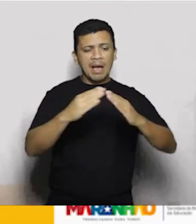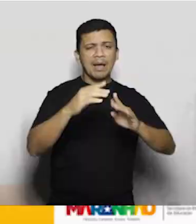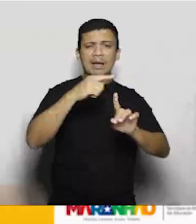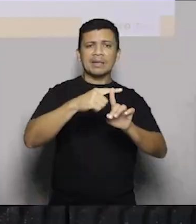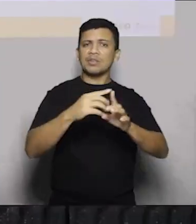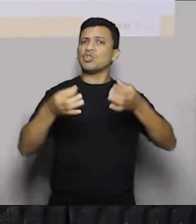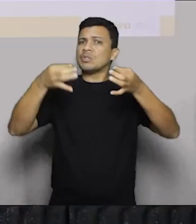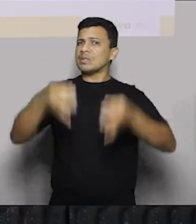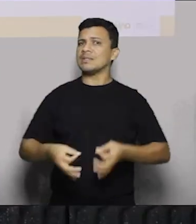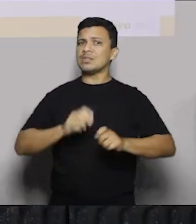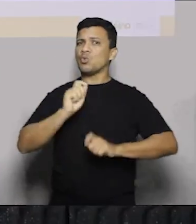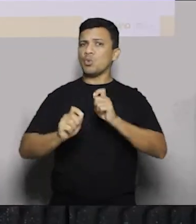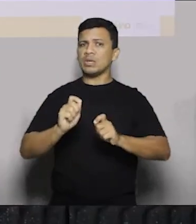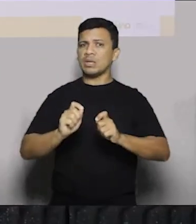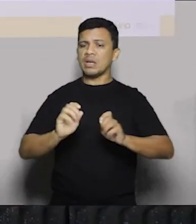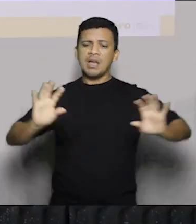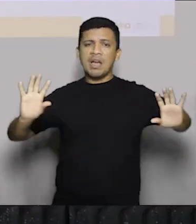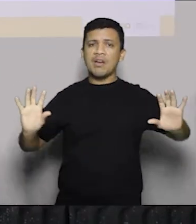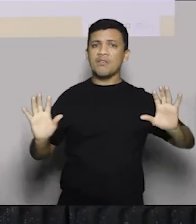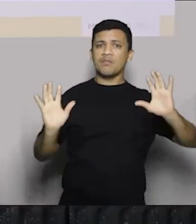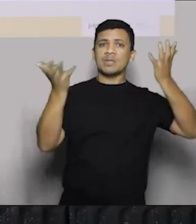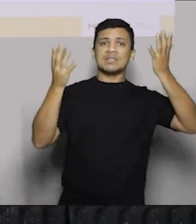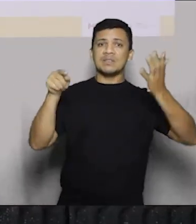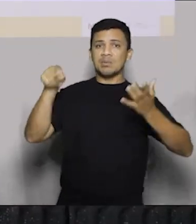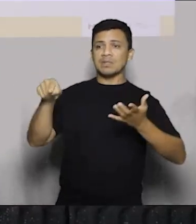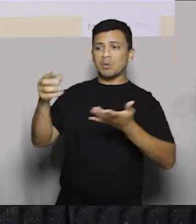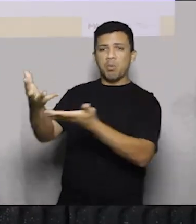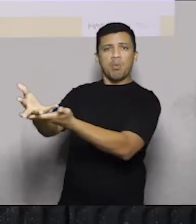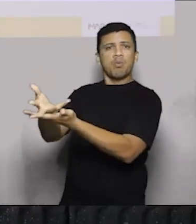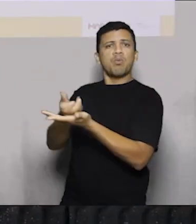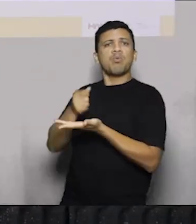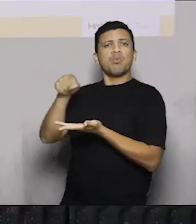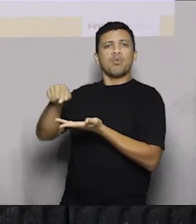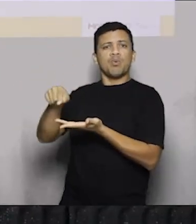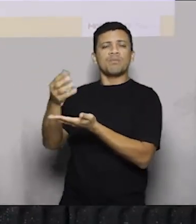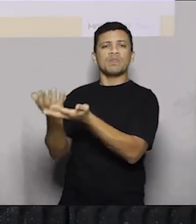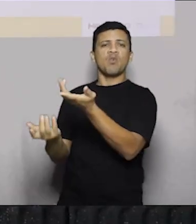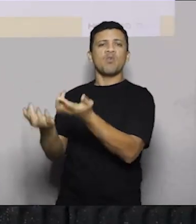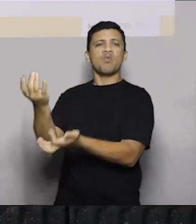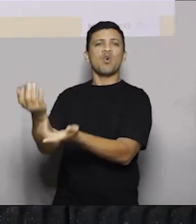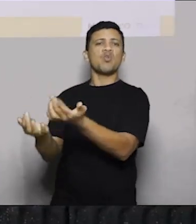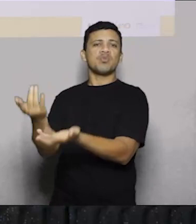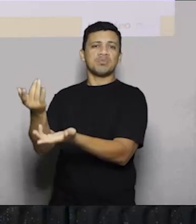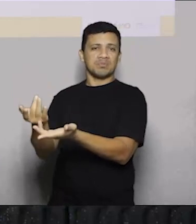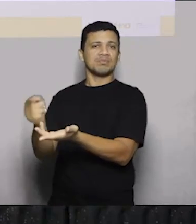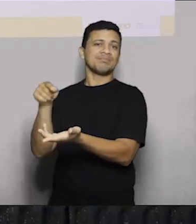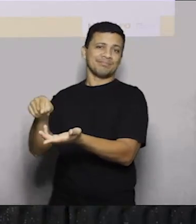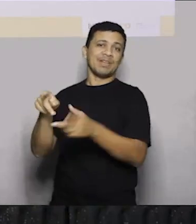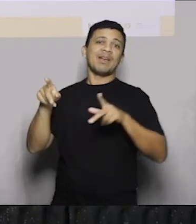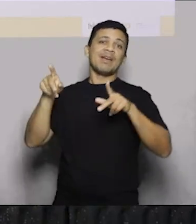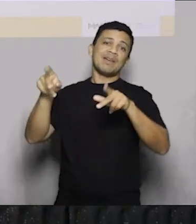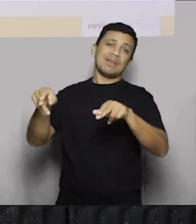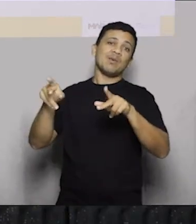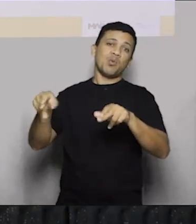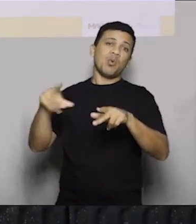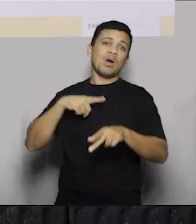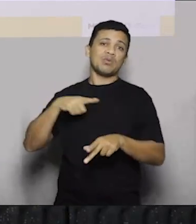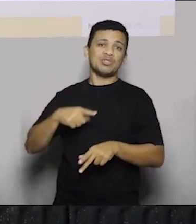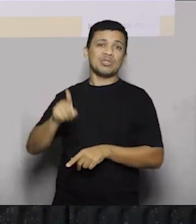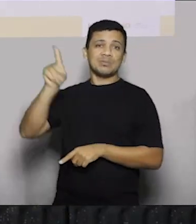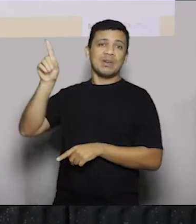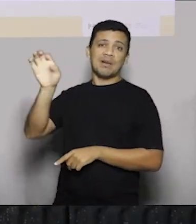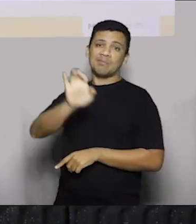adotar celebrações em torno do fogo, como, por exemplo, aquelas que existiam no solstício de verão